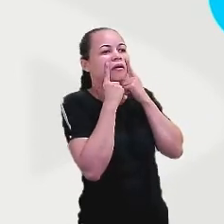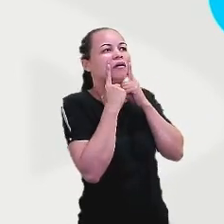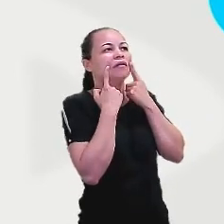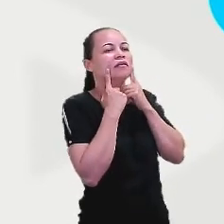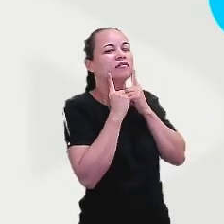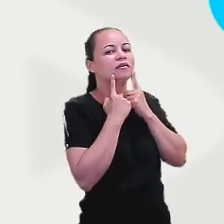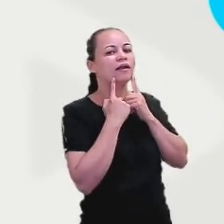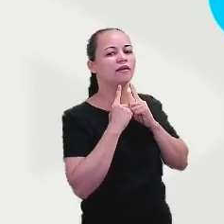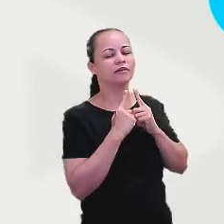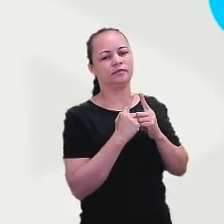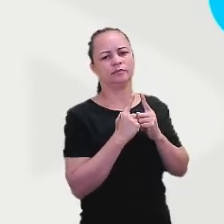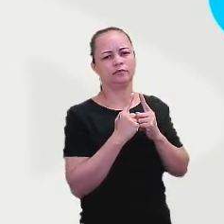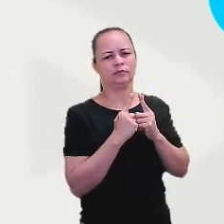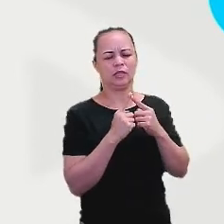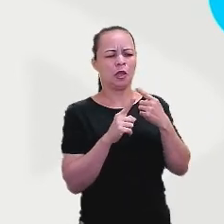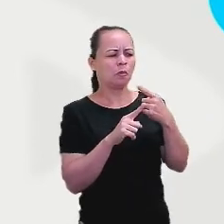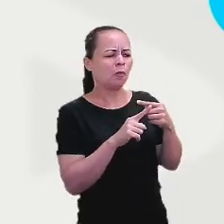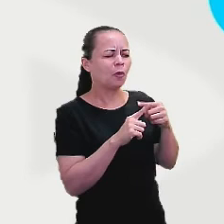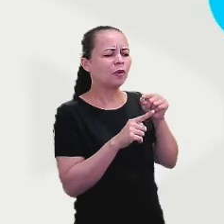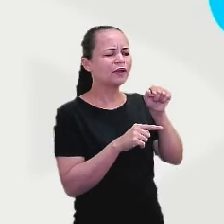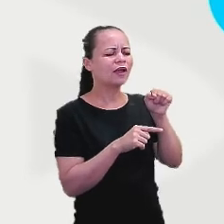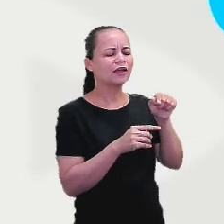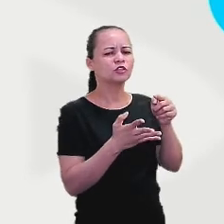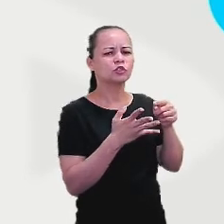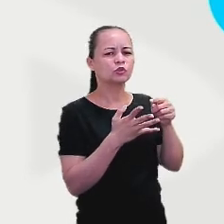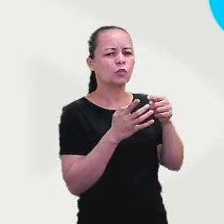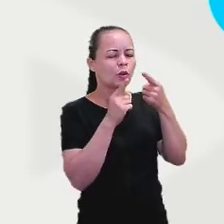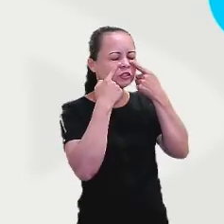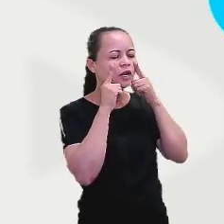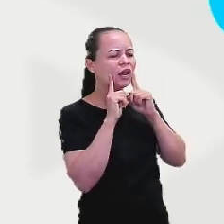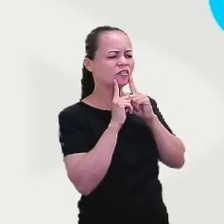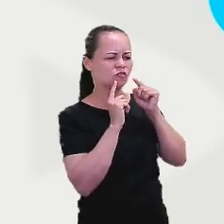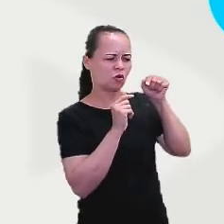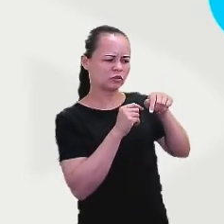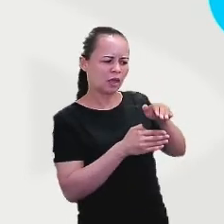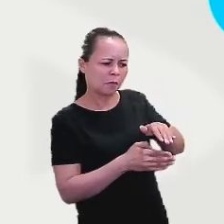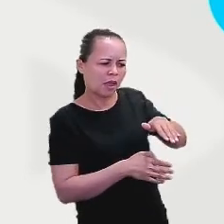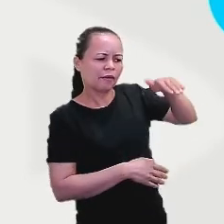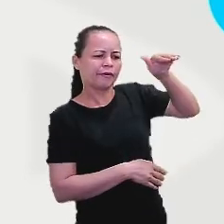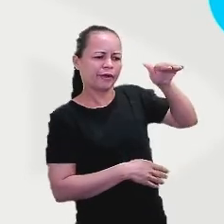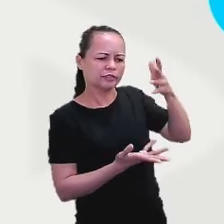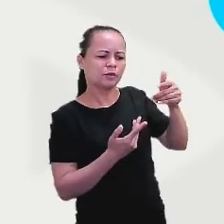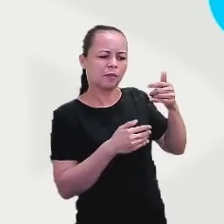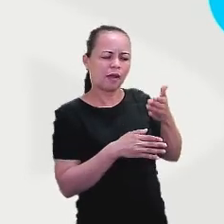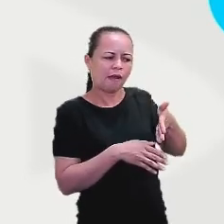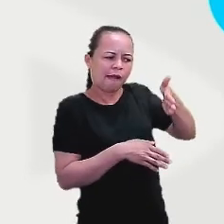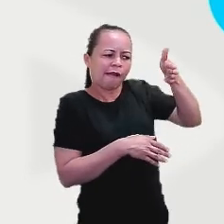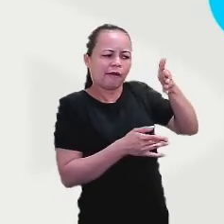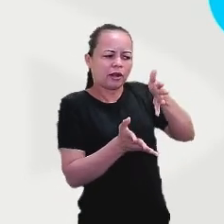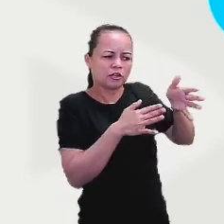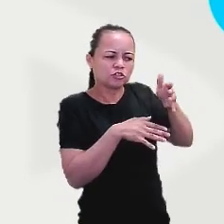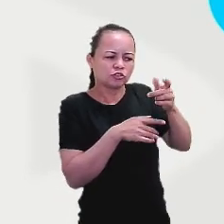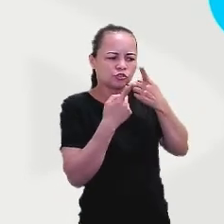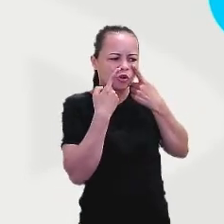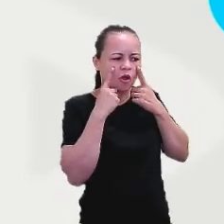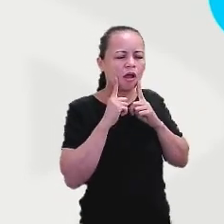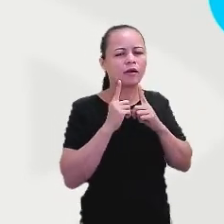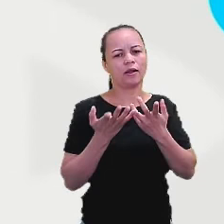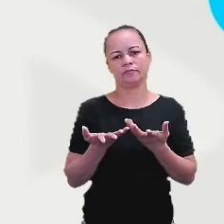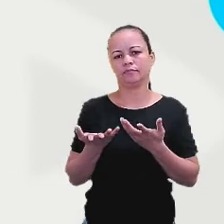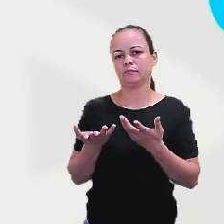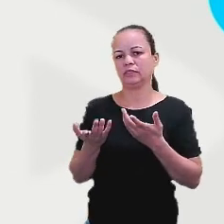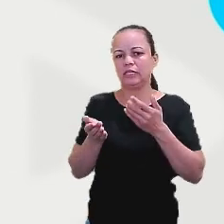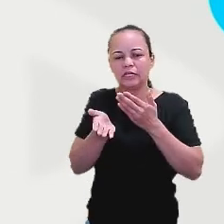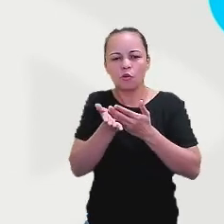Dr. Pique disse, por que essas lágrimas? Você é bem grande para chorar. A cirurgia começou e, aos